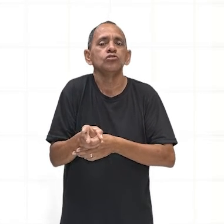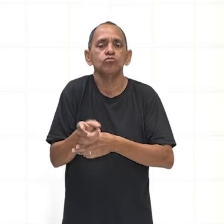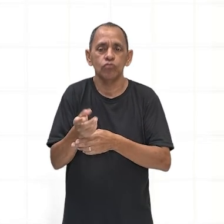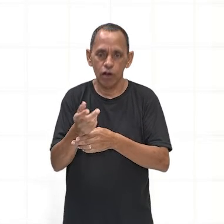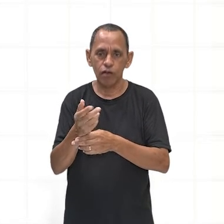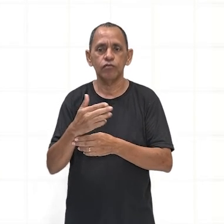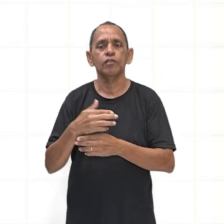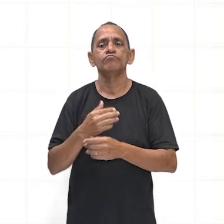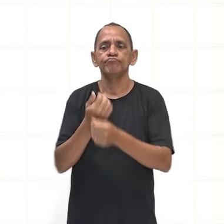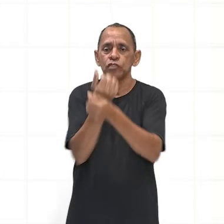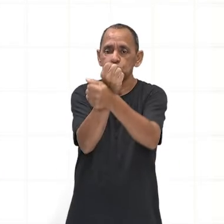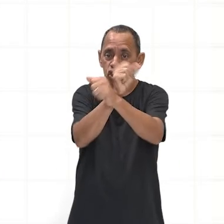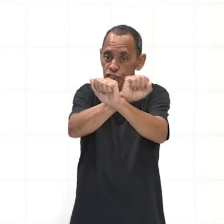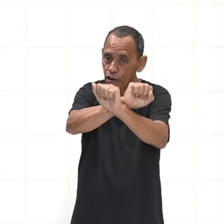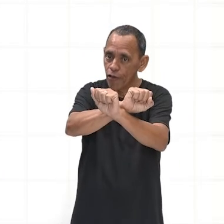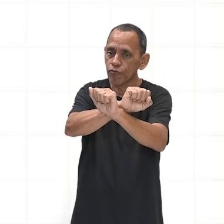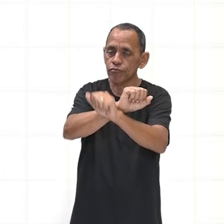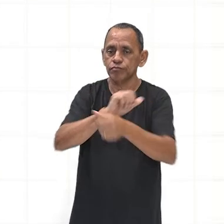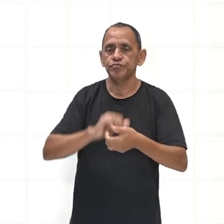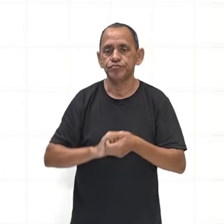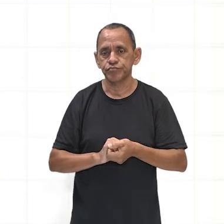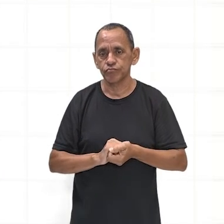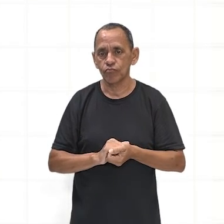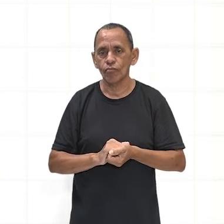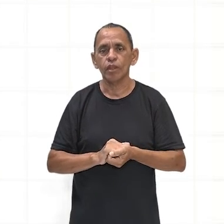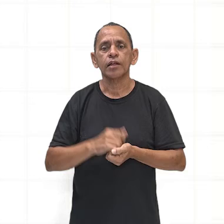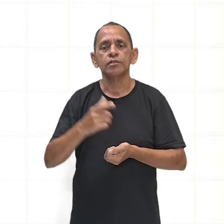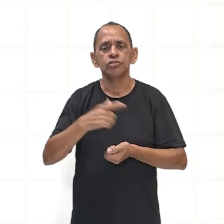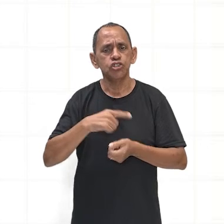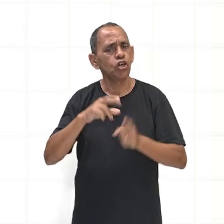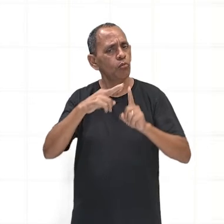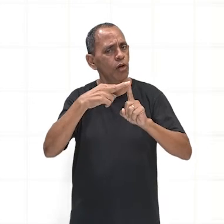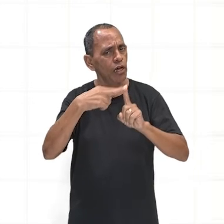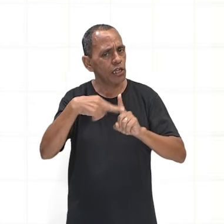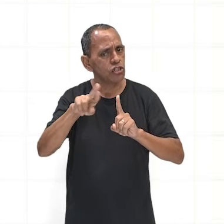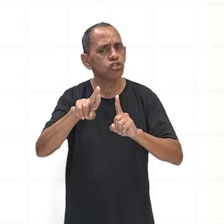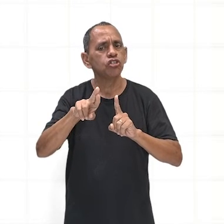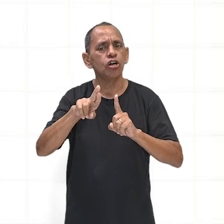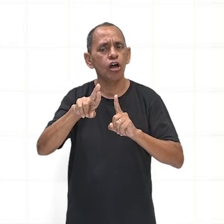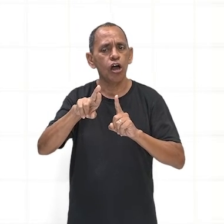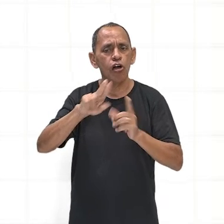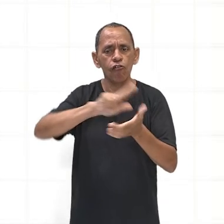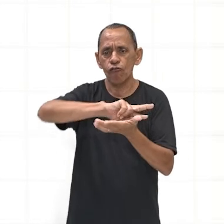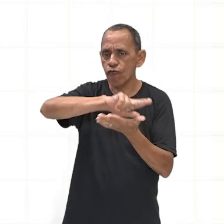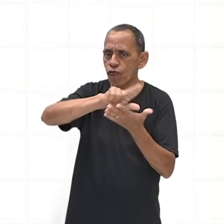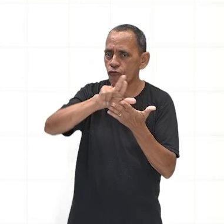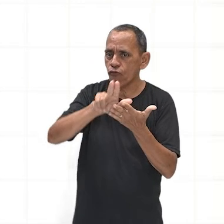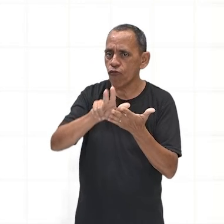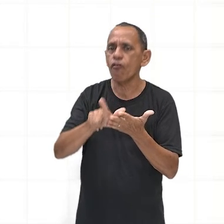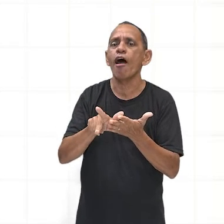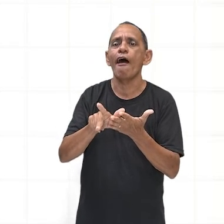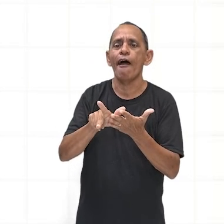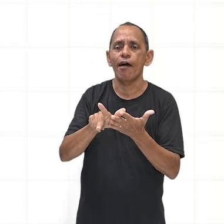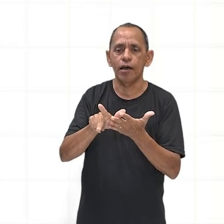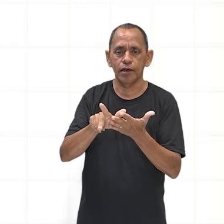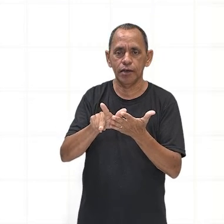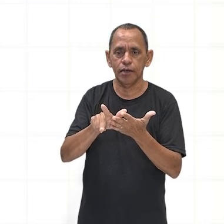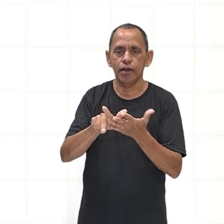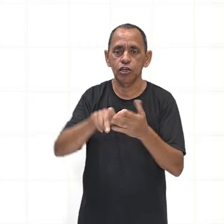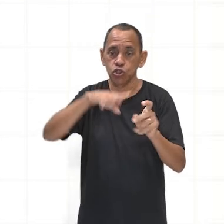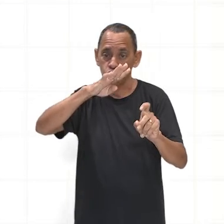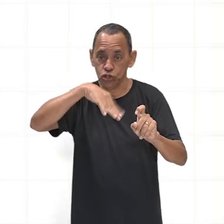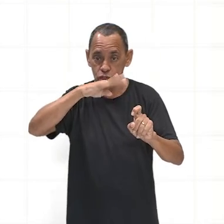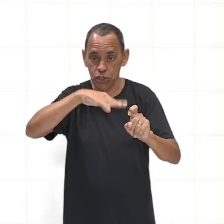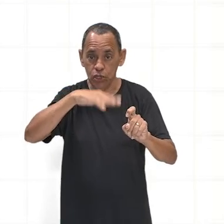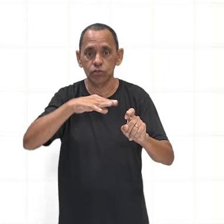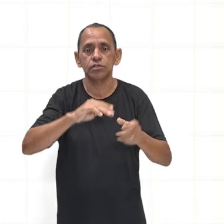ver o seguinte, os astecas possuíam uma religião politeísta, e o que isso quer dizer?